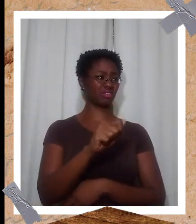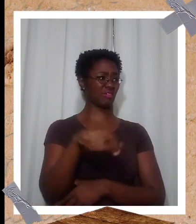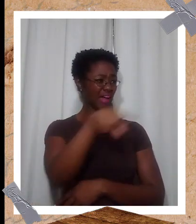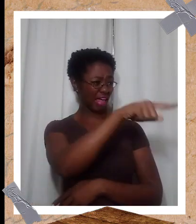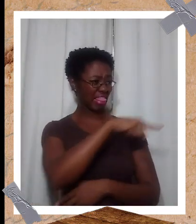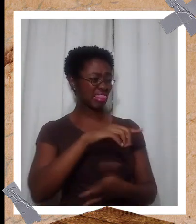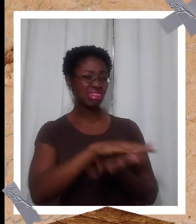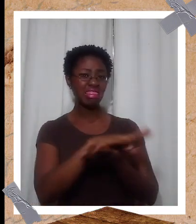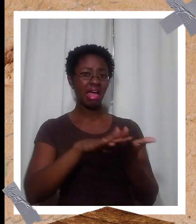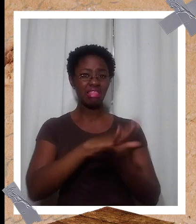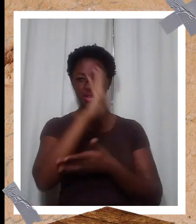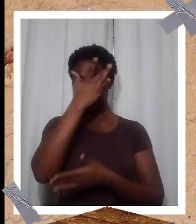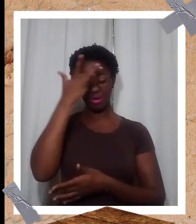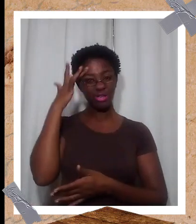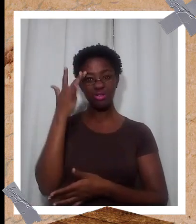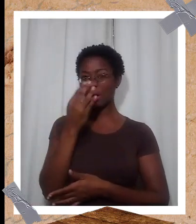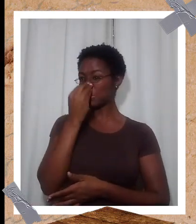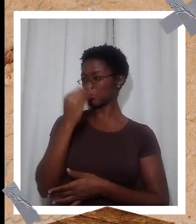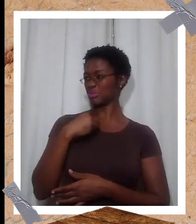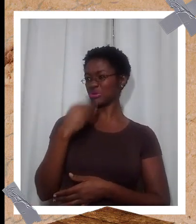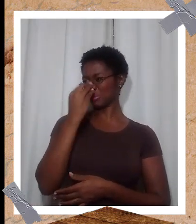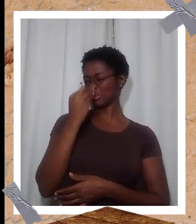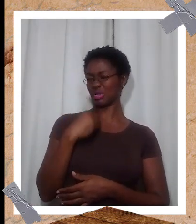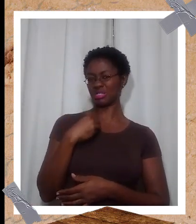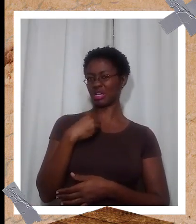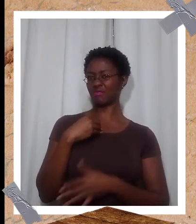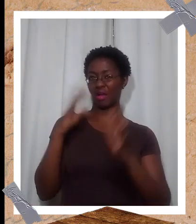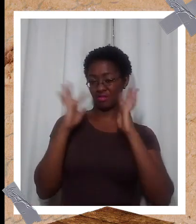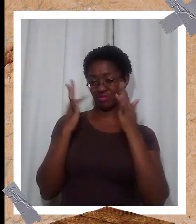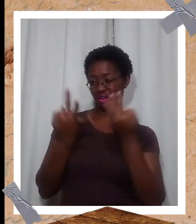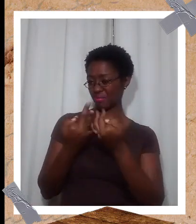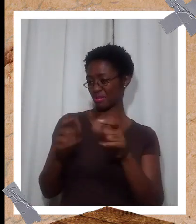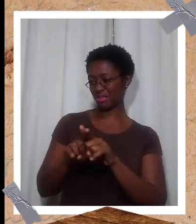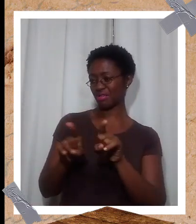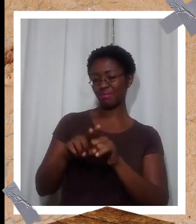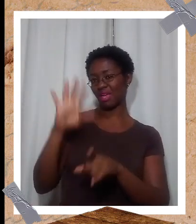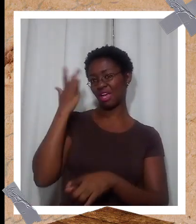Ninguém acreditava na gente. Nem minha família, mano.